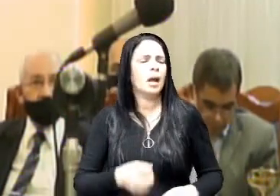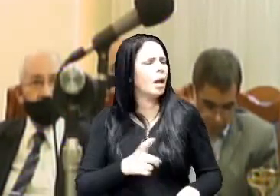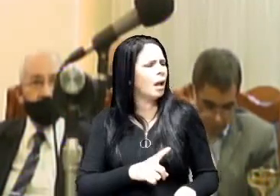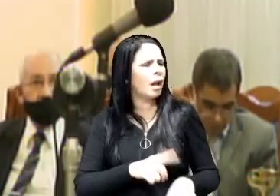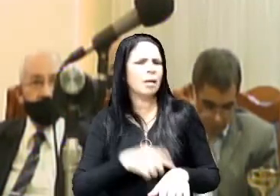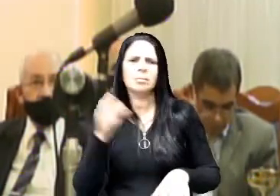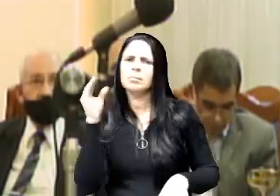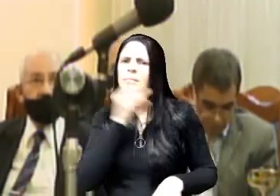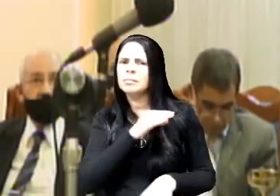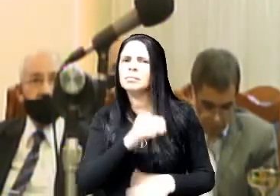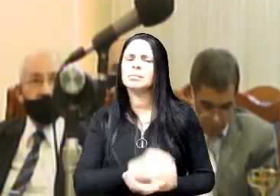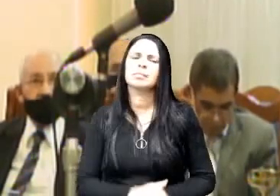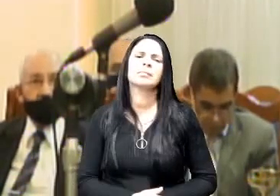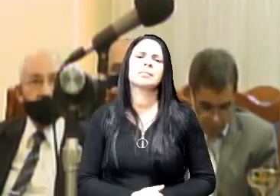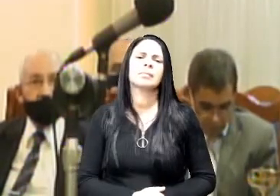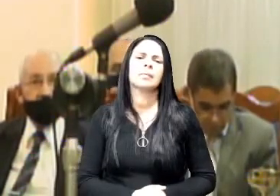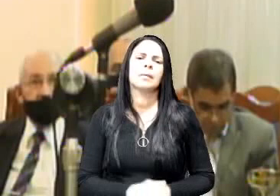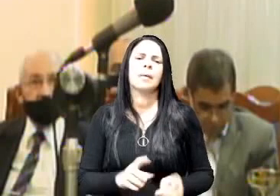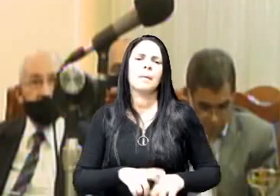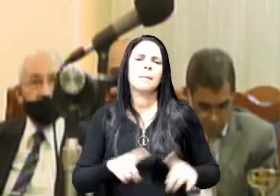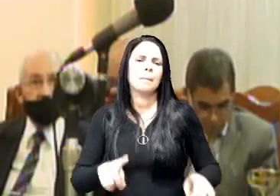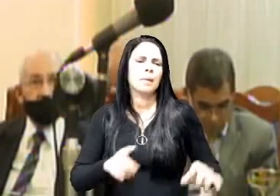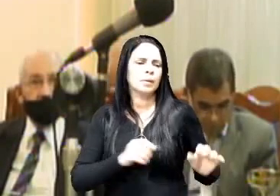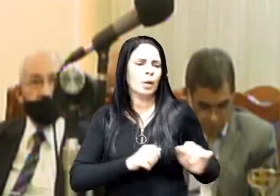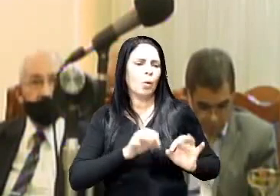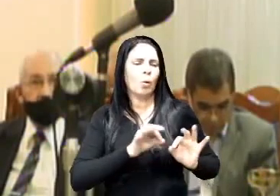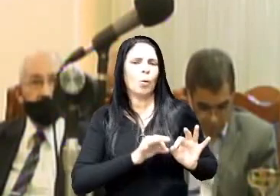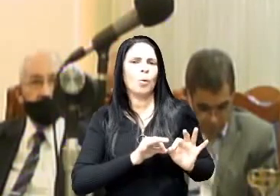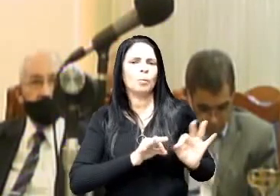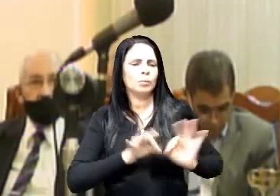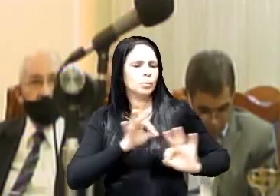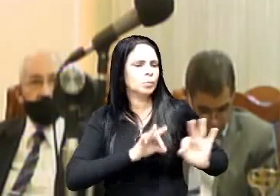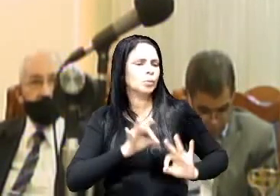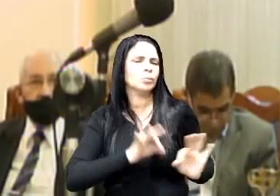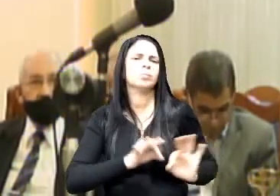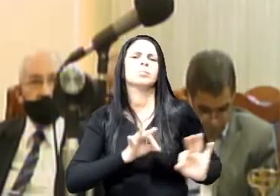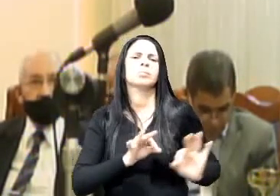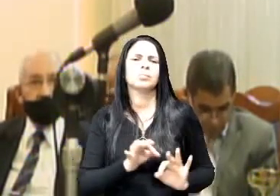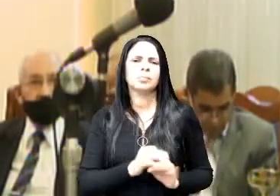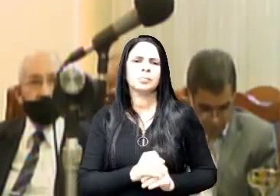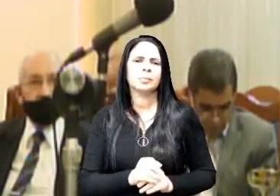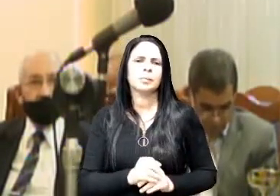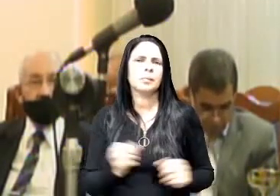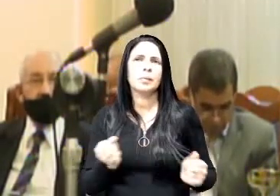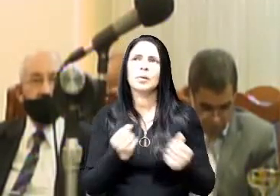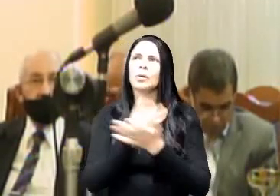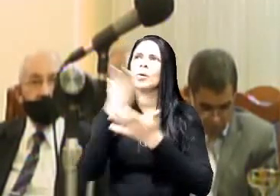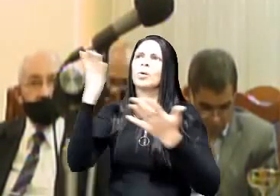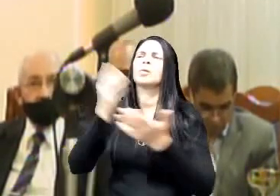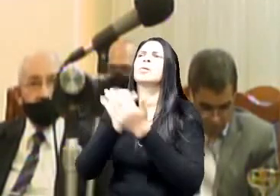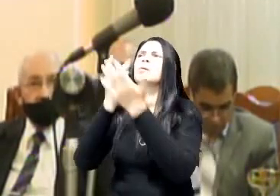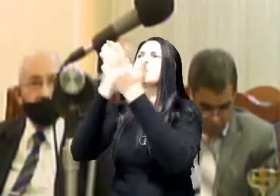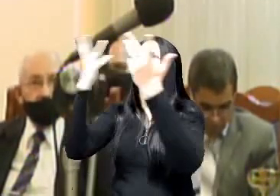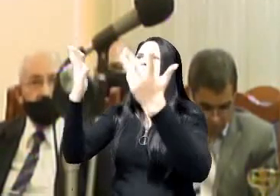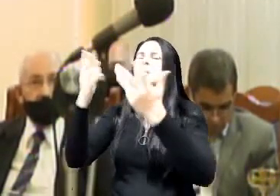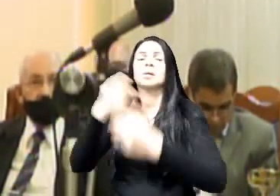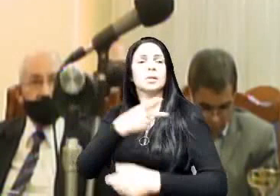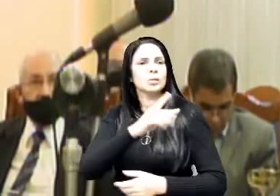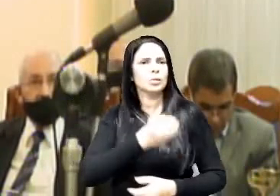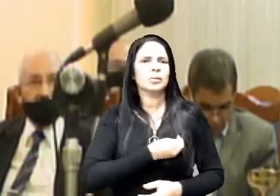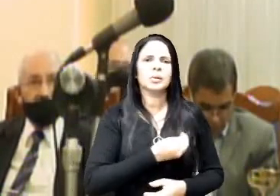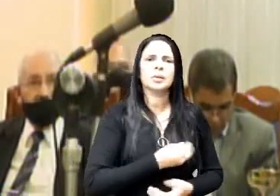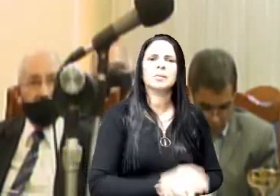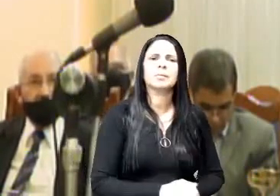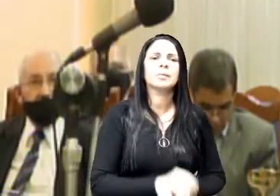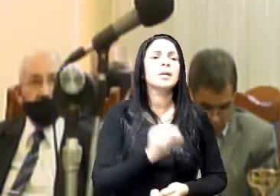momentânea, mas ela está produzindo um peso eterno de glória na sua